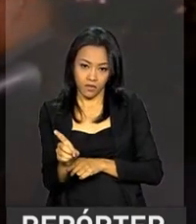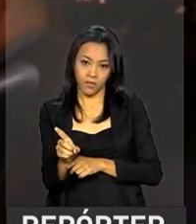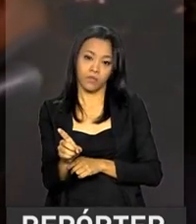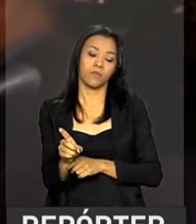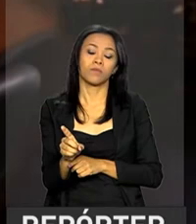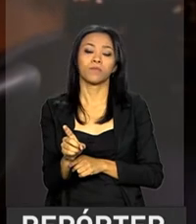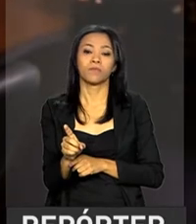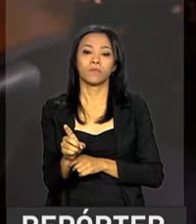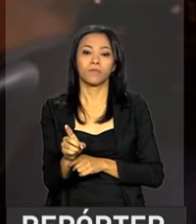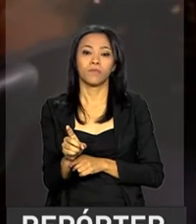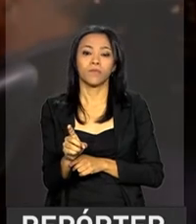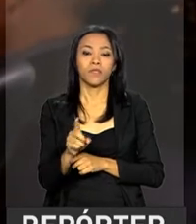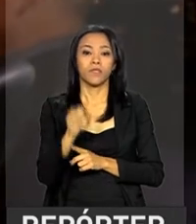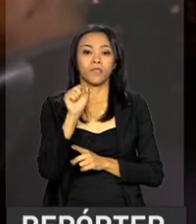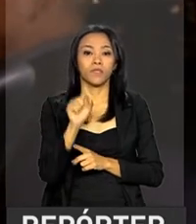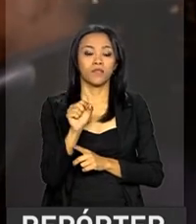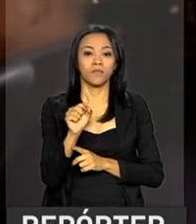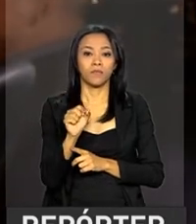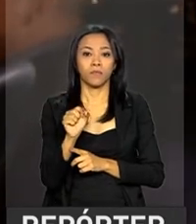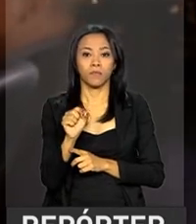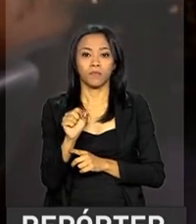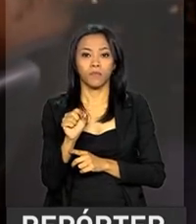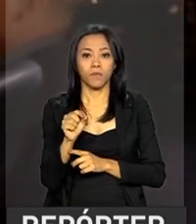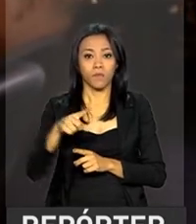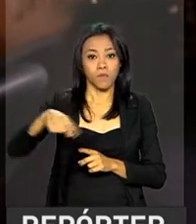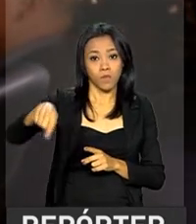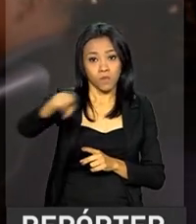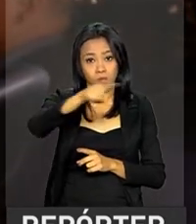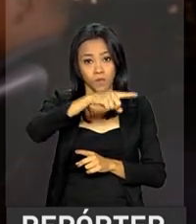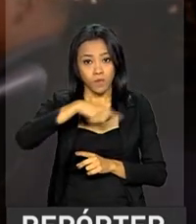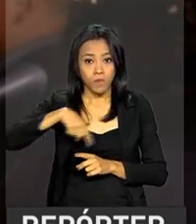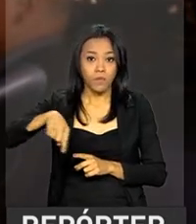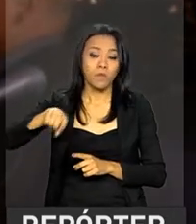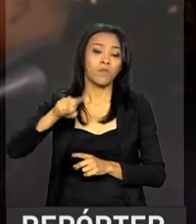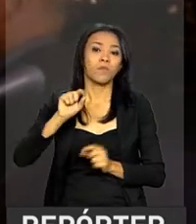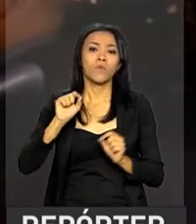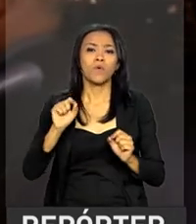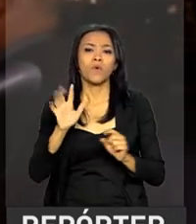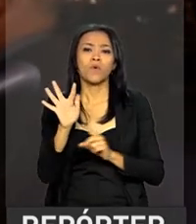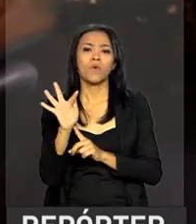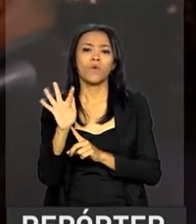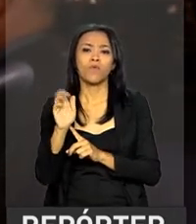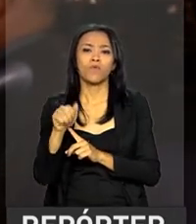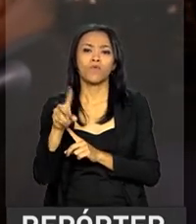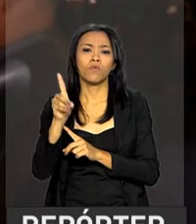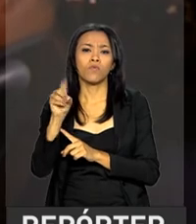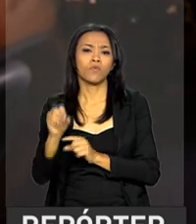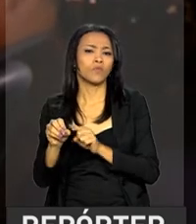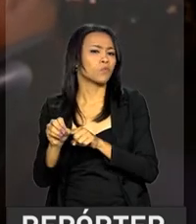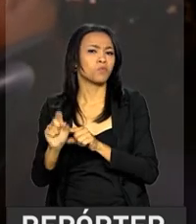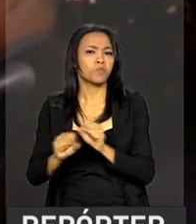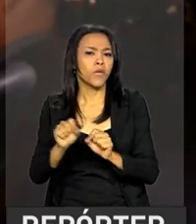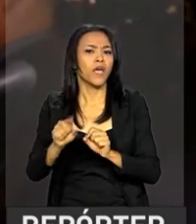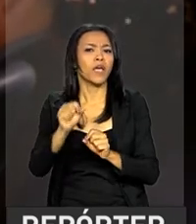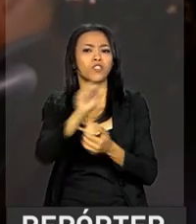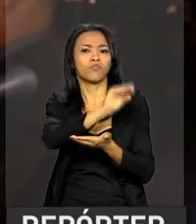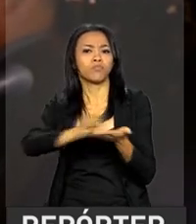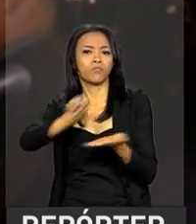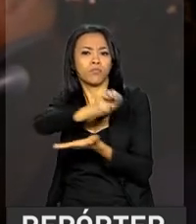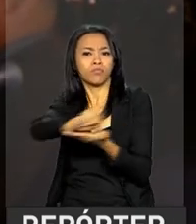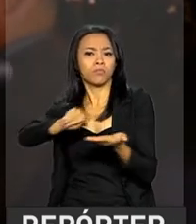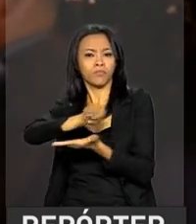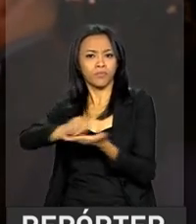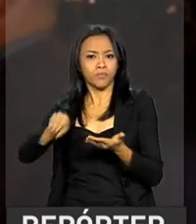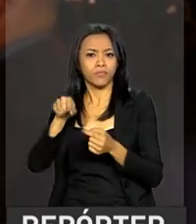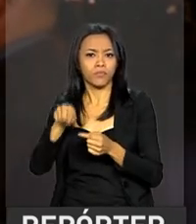implementado, de maneira a que os fundos exclusivos são aqueles fundos de investimento que administram